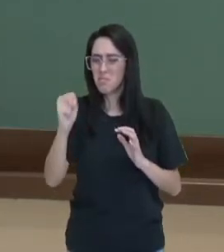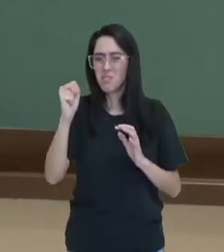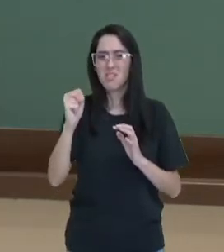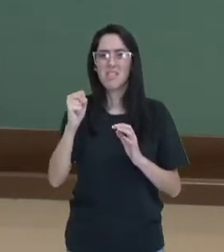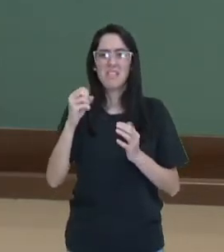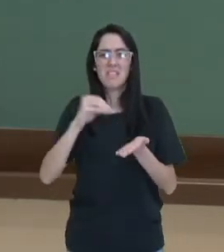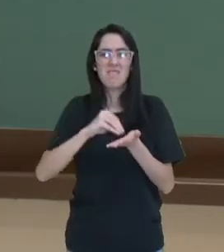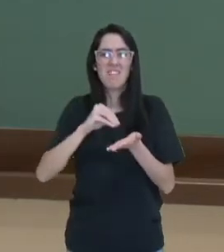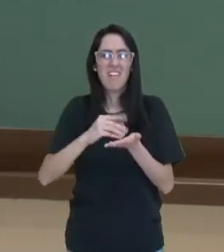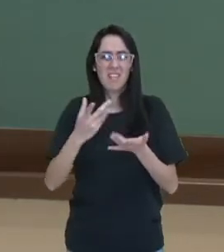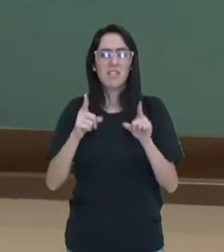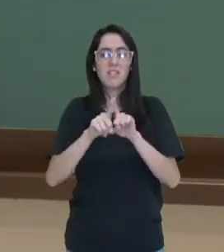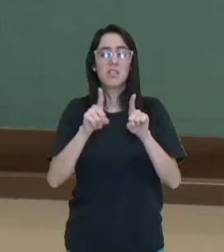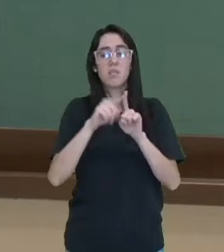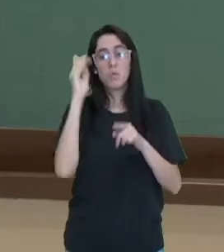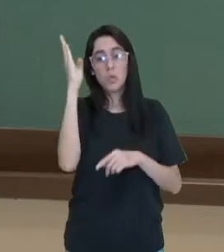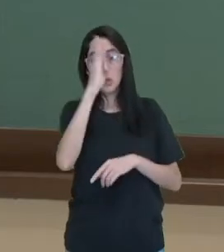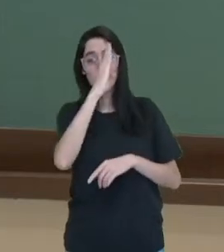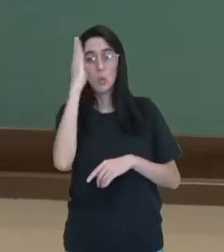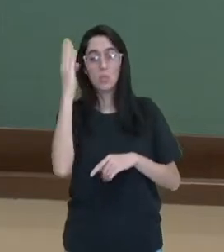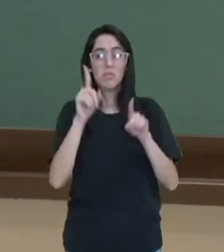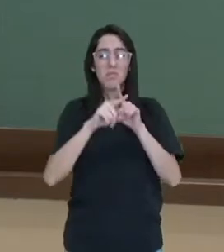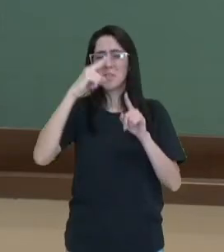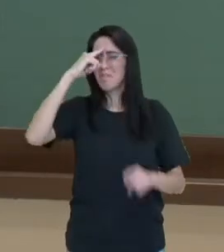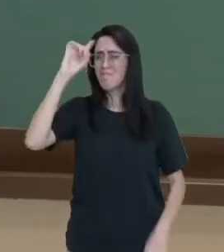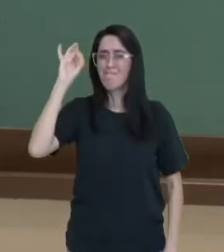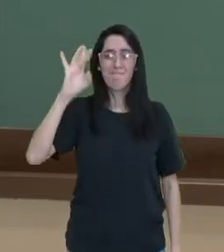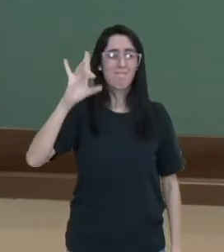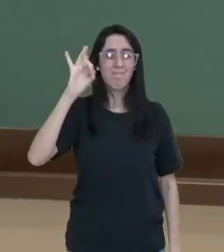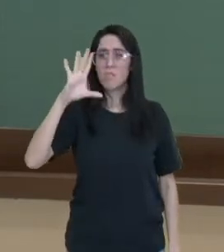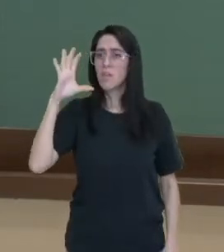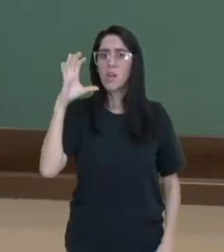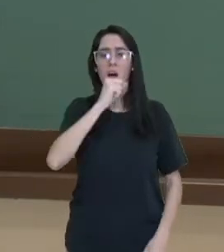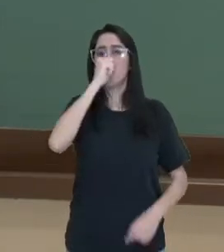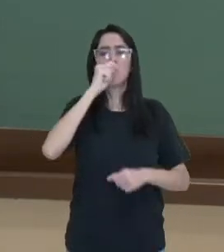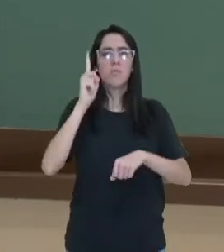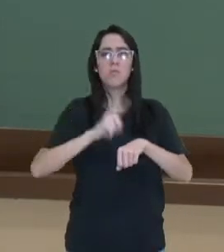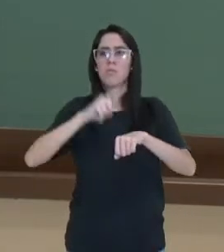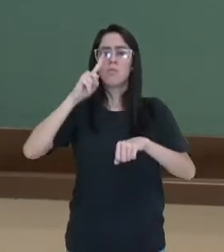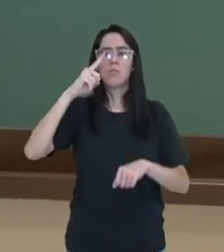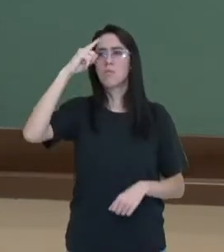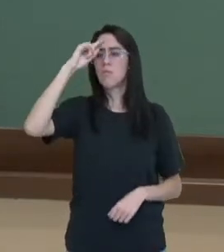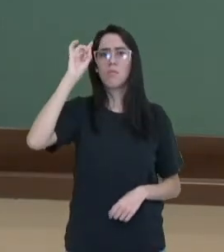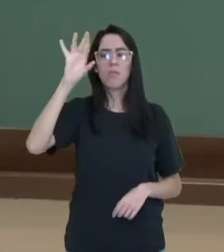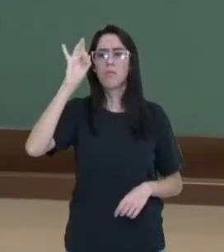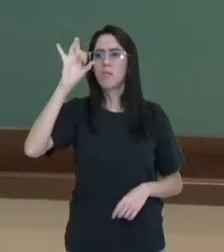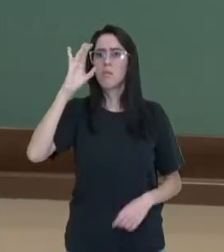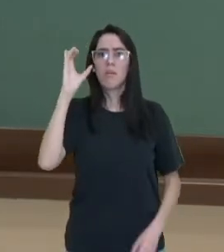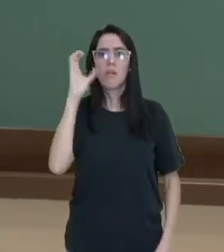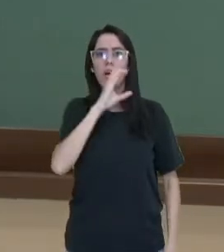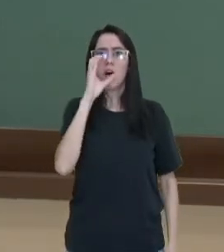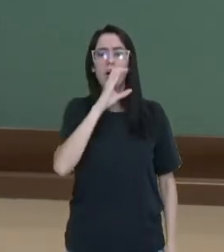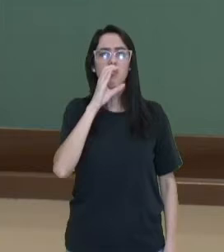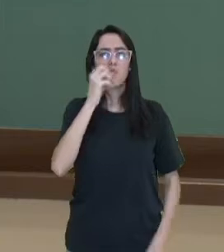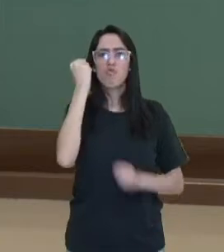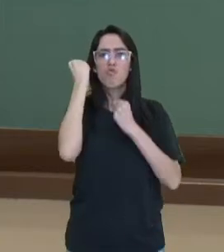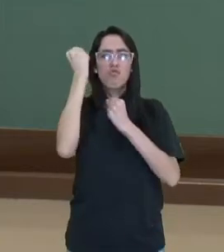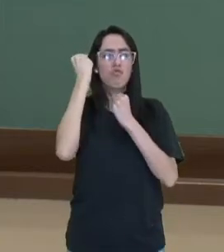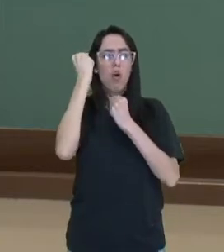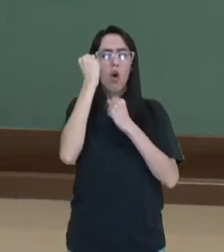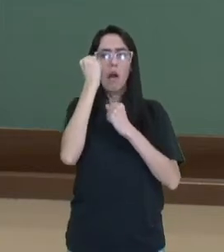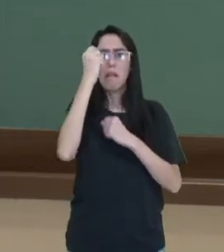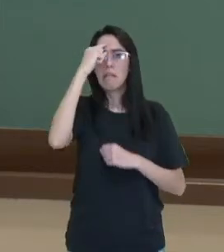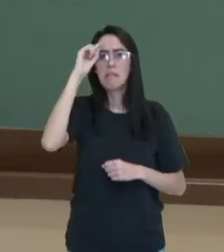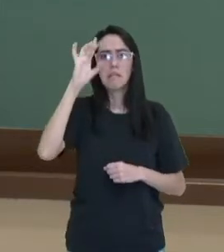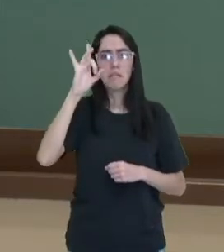né? Tontura, uma dor de cabeça súbita, né? Veio do nada essa dor de cabeça muito intensa, né? Sem uma causa